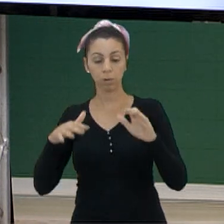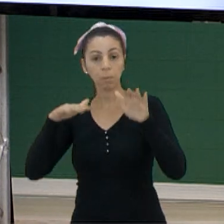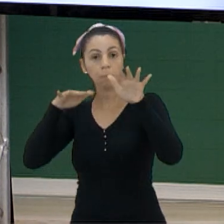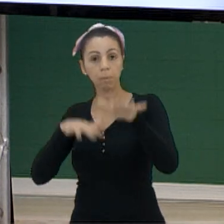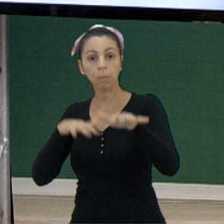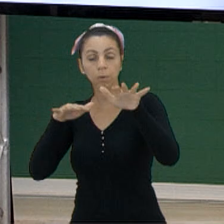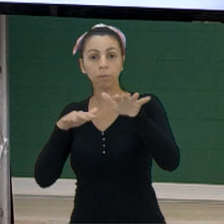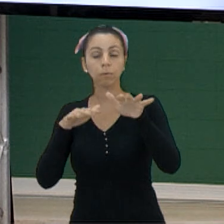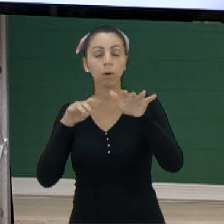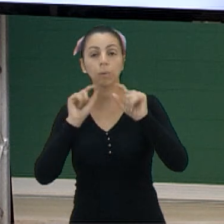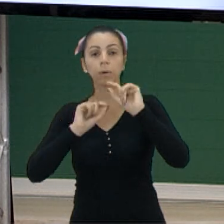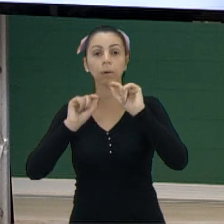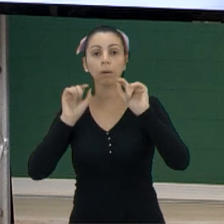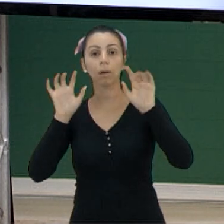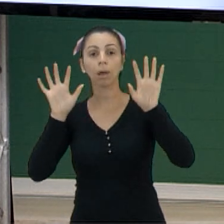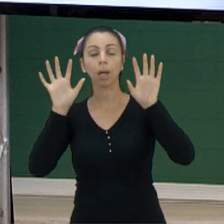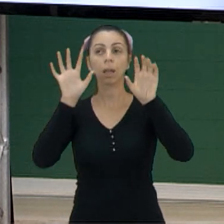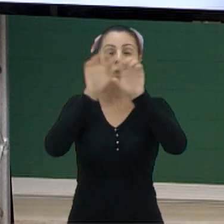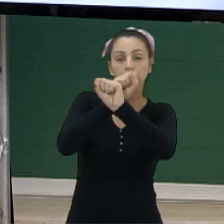claro escuro,